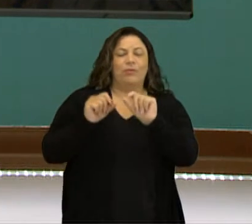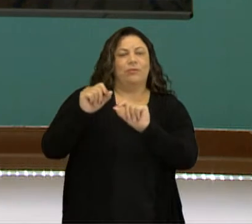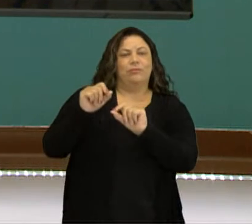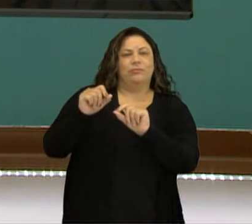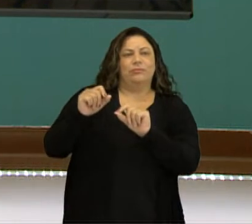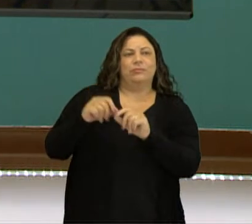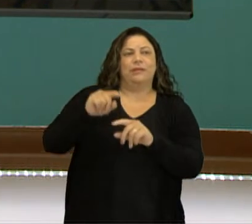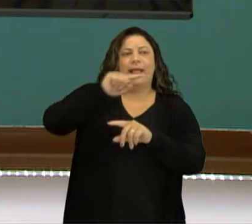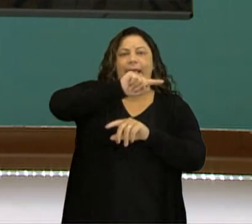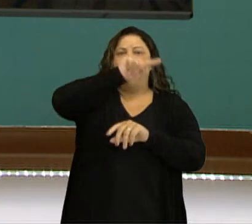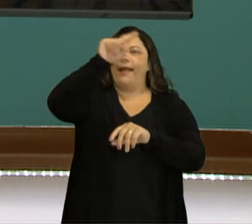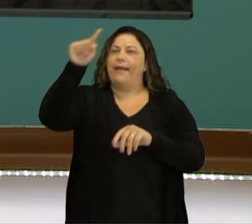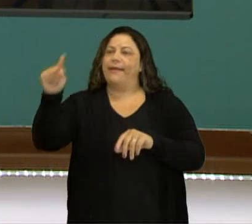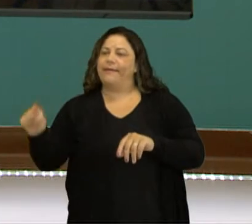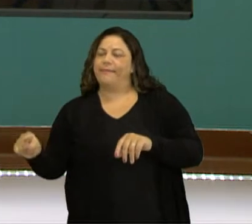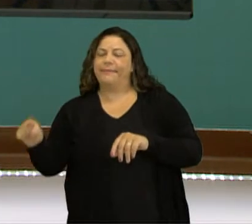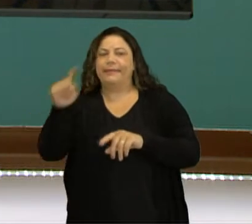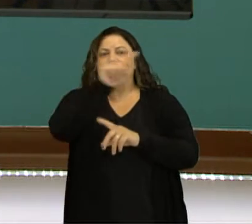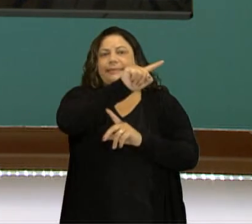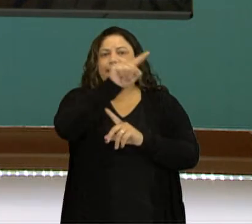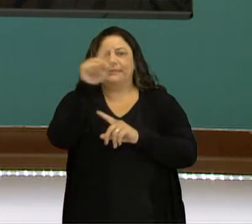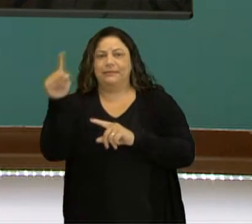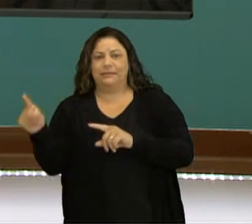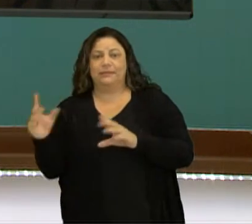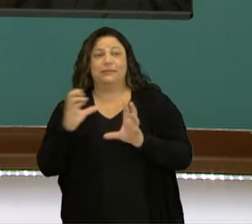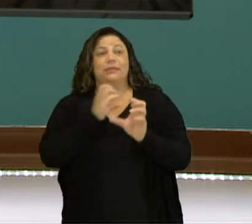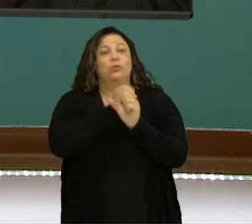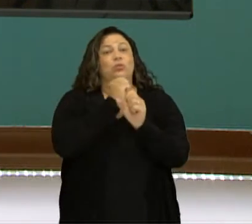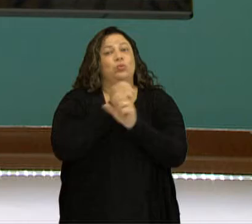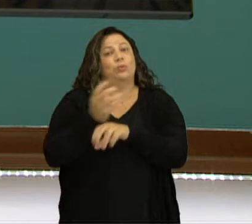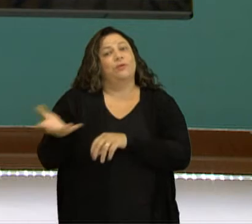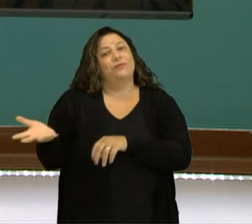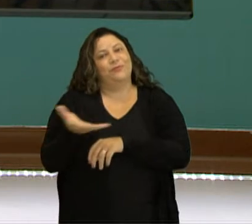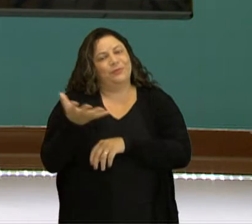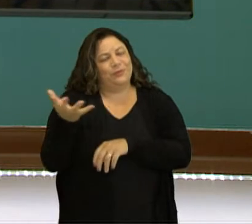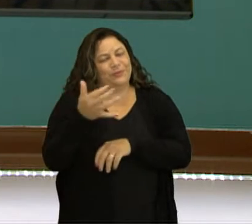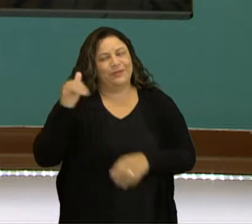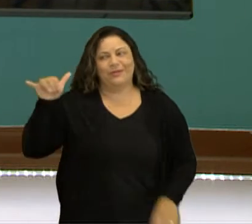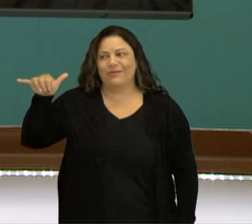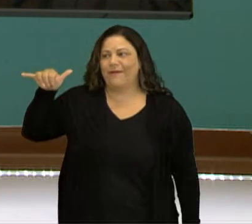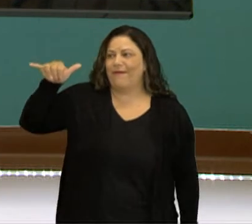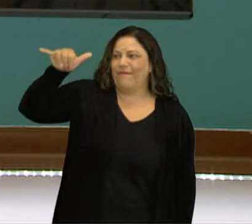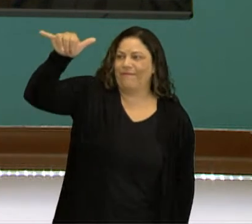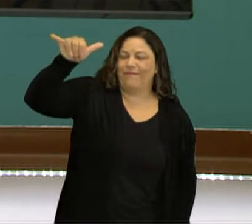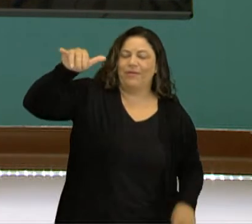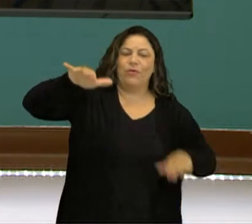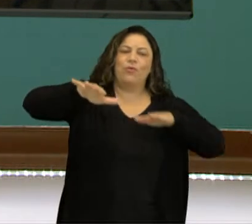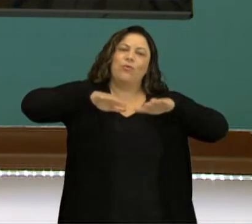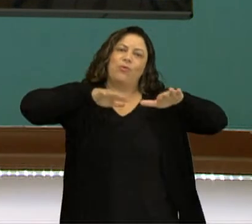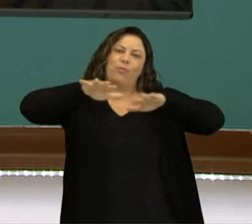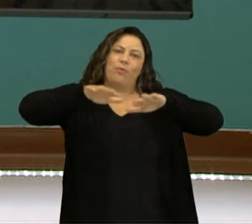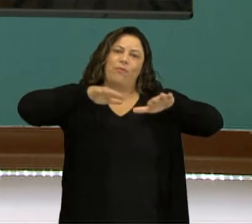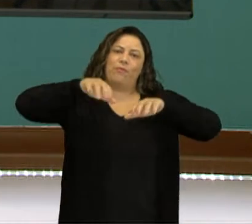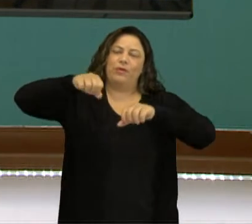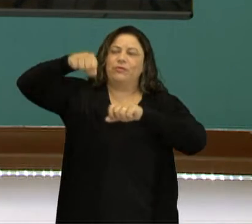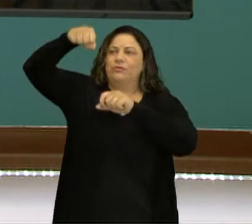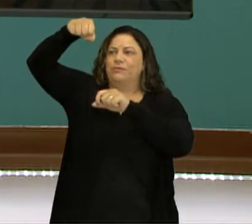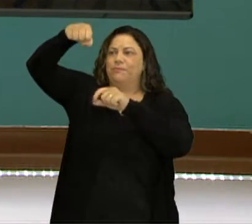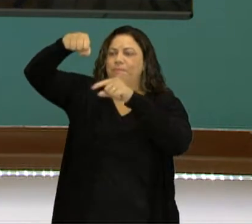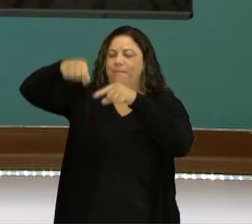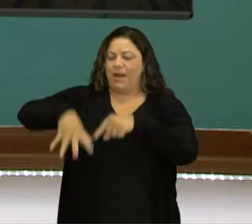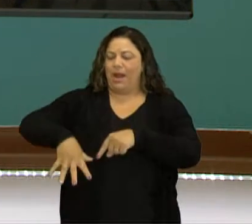parabólica, pois se somam a velocidade do avião e o movimento de queda livre. Okay? Então, aqui tem uma situação